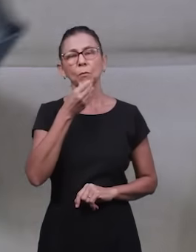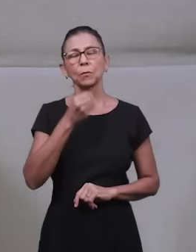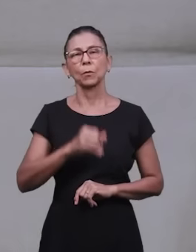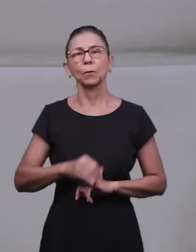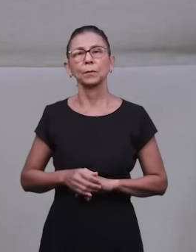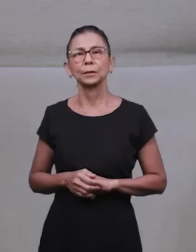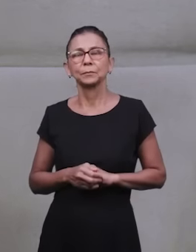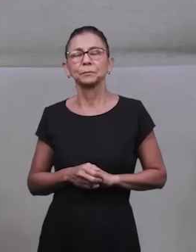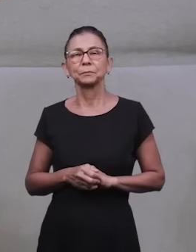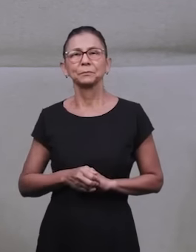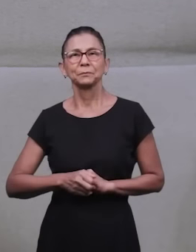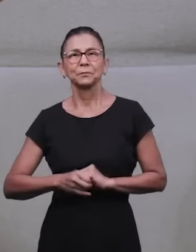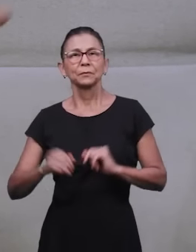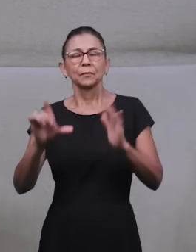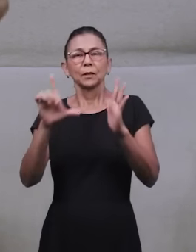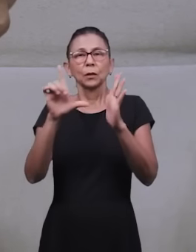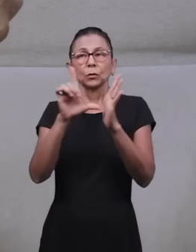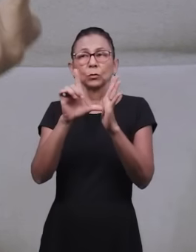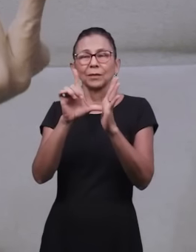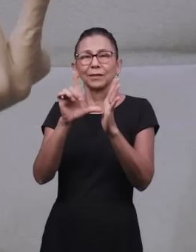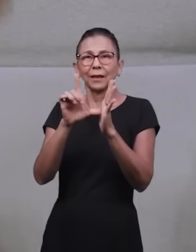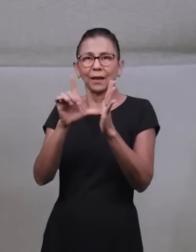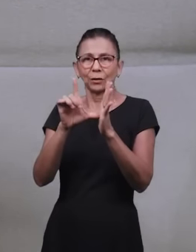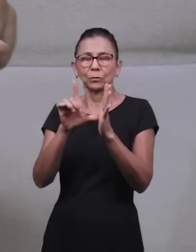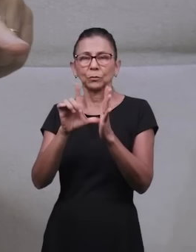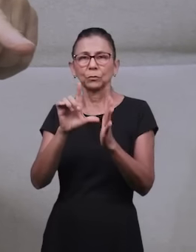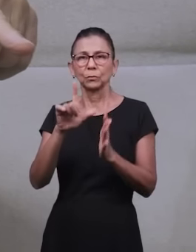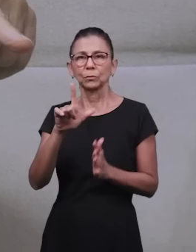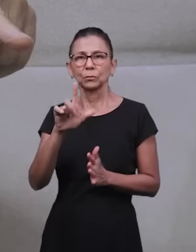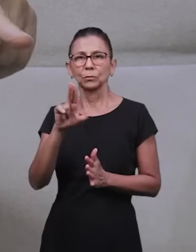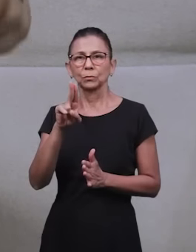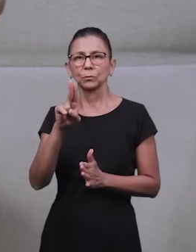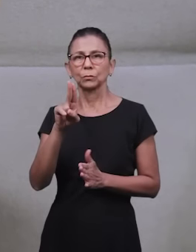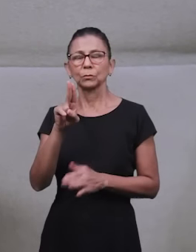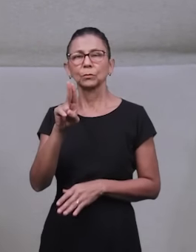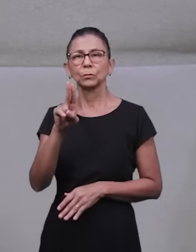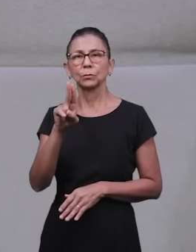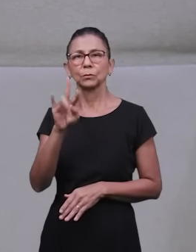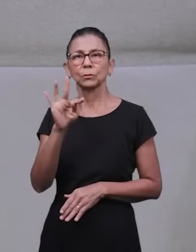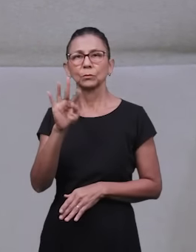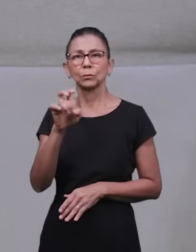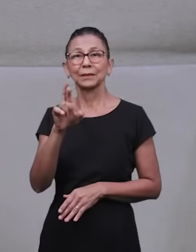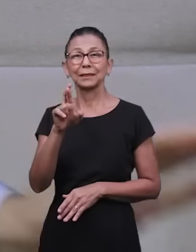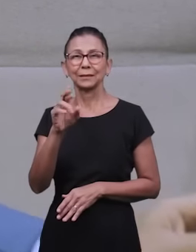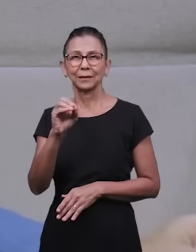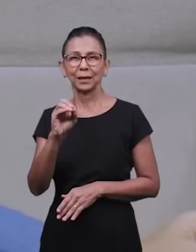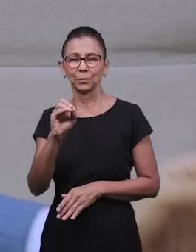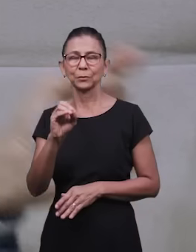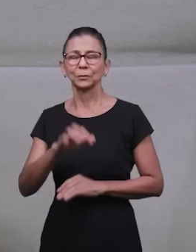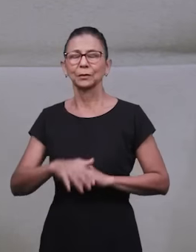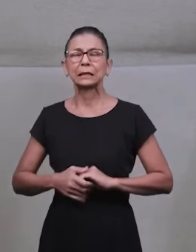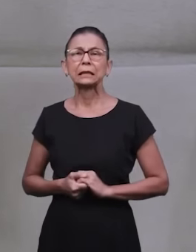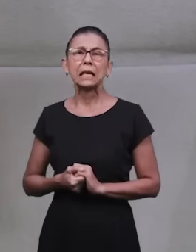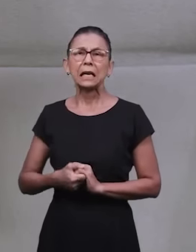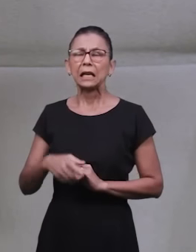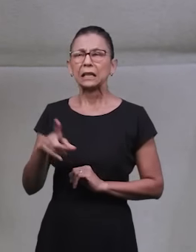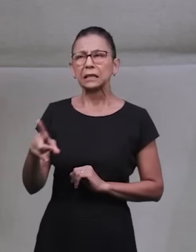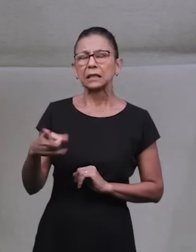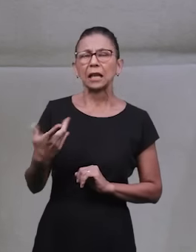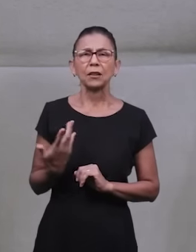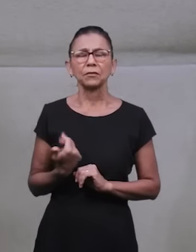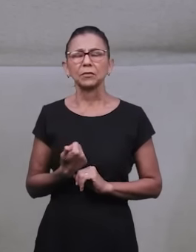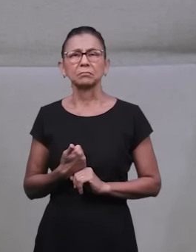livro de Cantares sem saber o que estava escrevendo. Lutero fez a reforma religiosa sem saber o que estava fazendo. Ele pensou que ele estava se opondo à